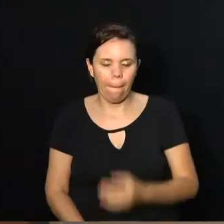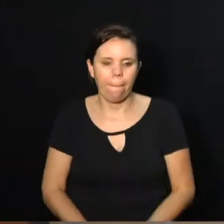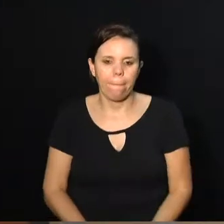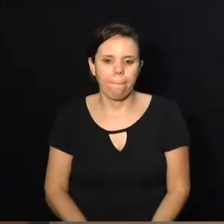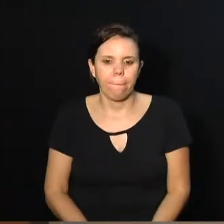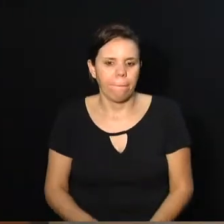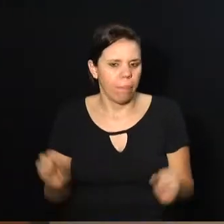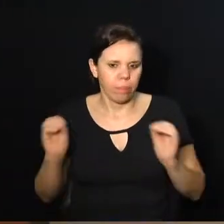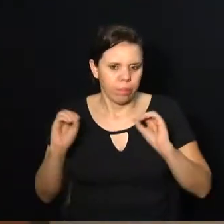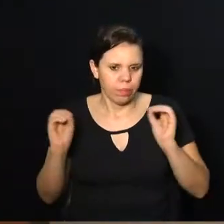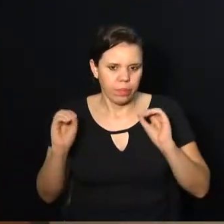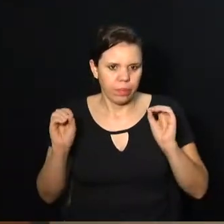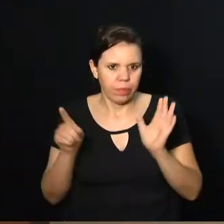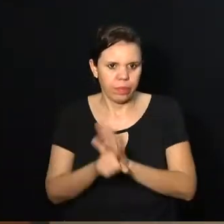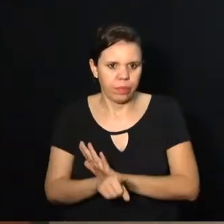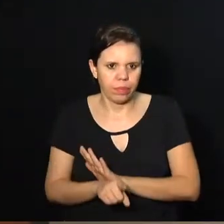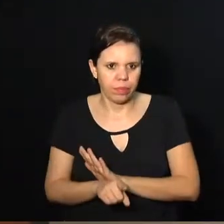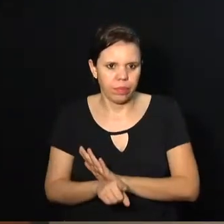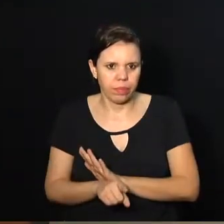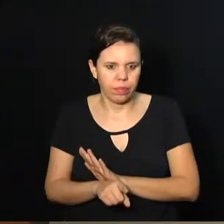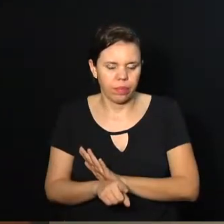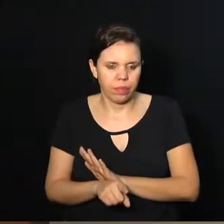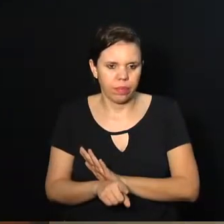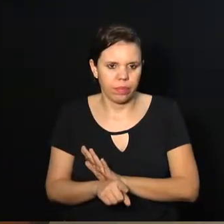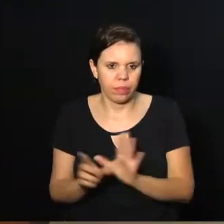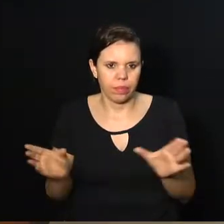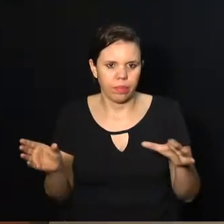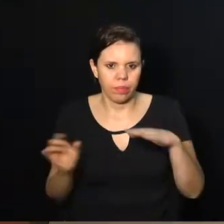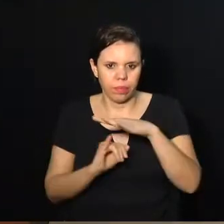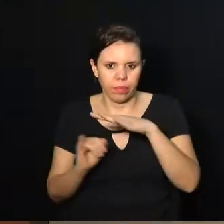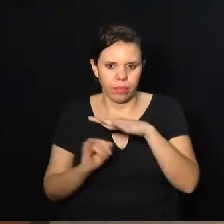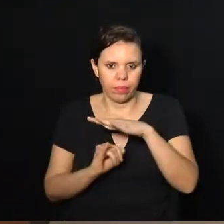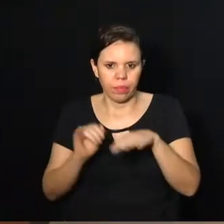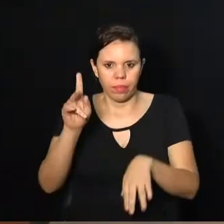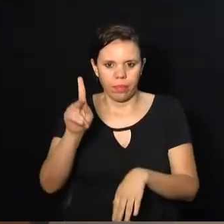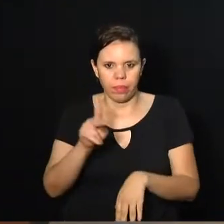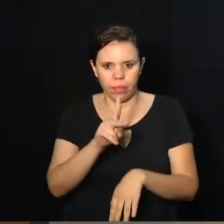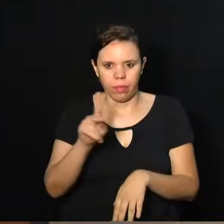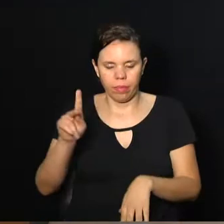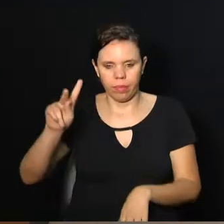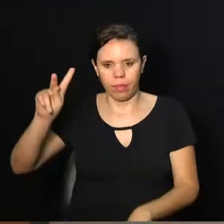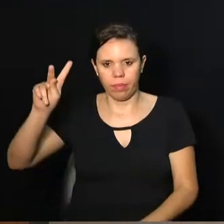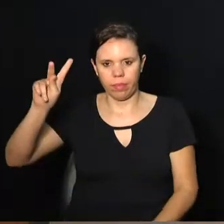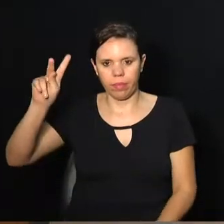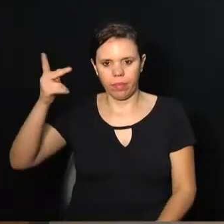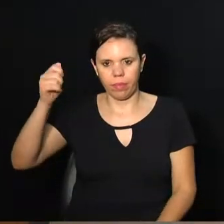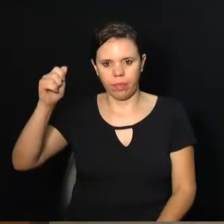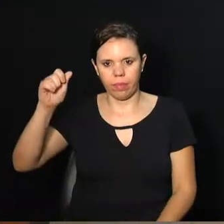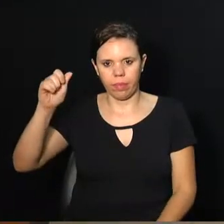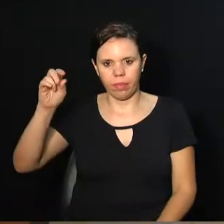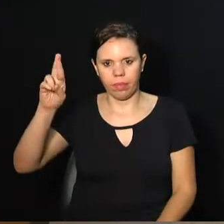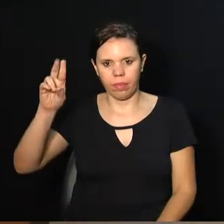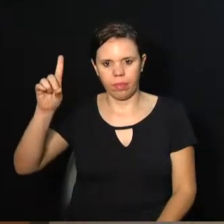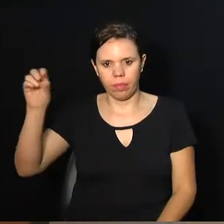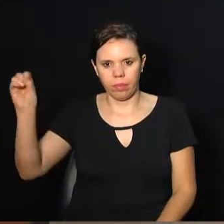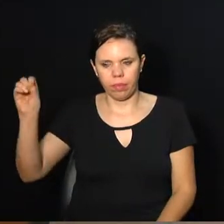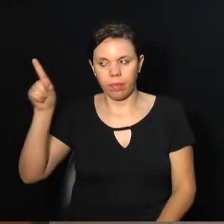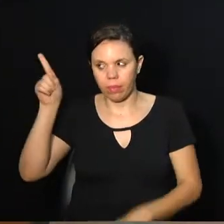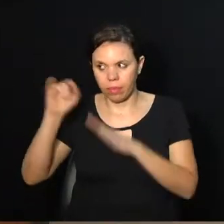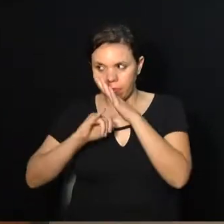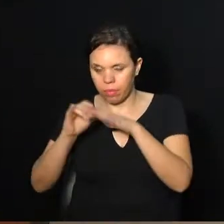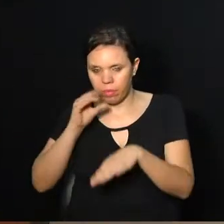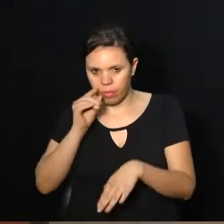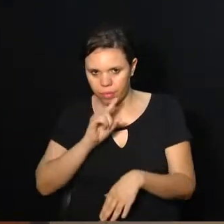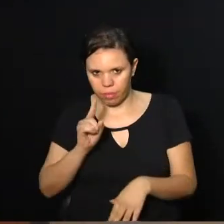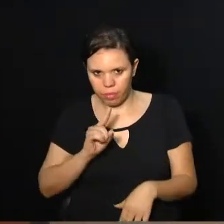Não, nada? Vocês são do Padre Haroldo? Do Instituto? Não? Não são funcionários lá do Instituto?